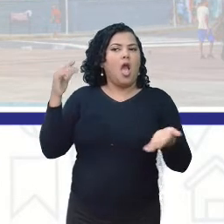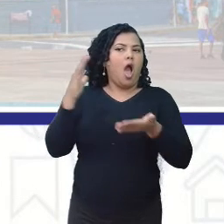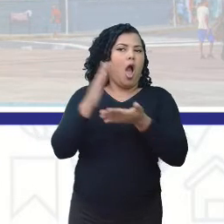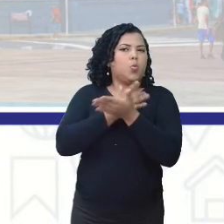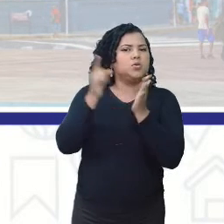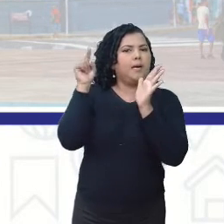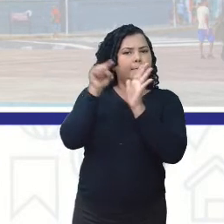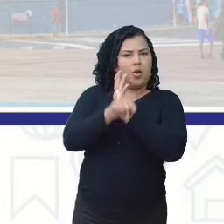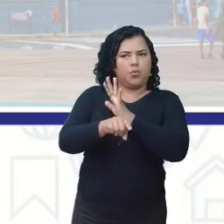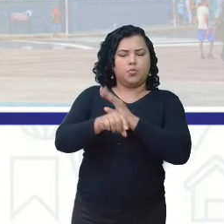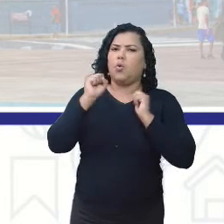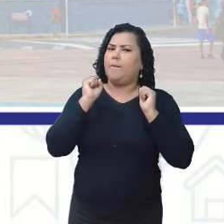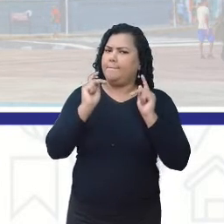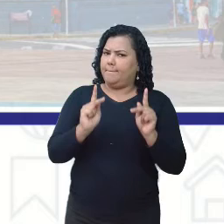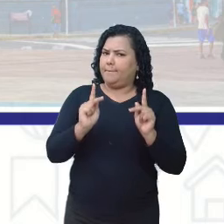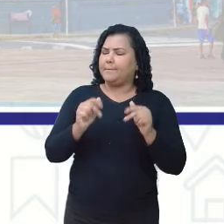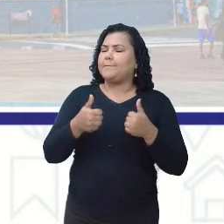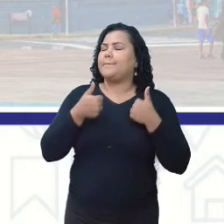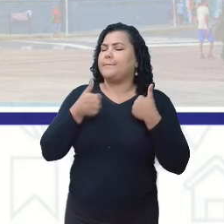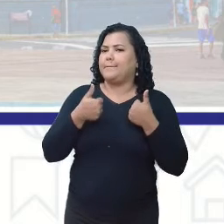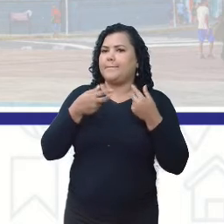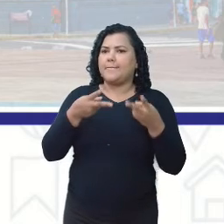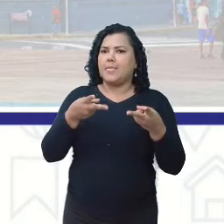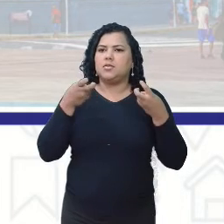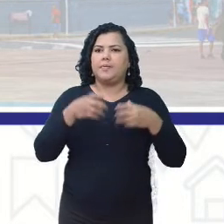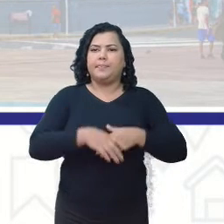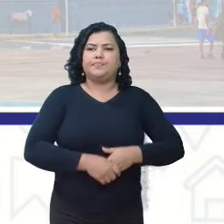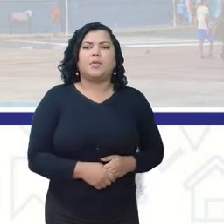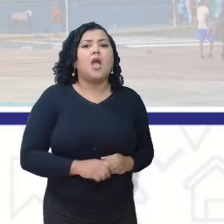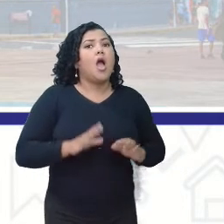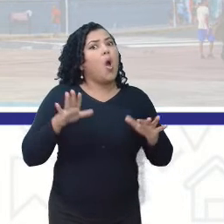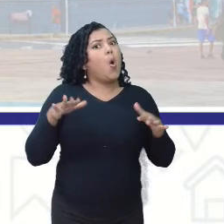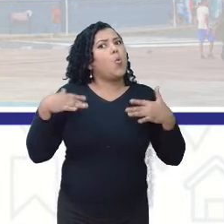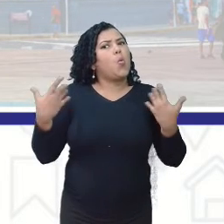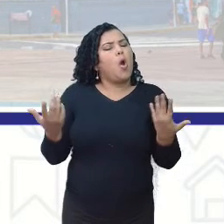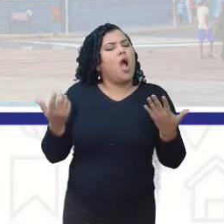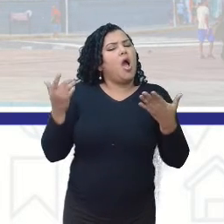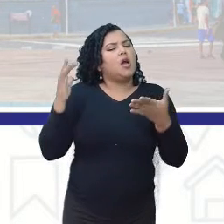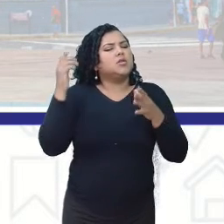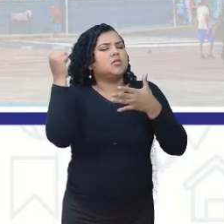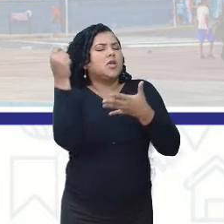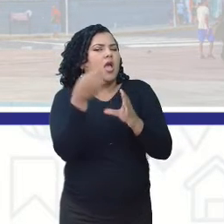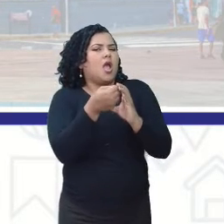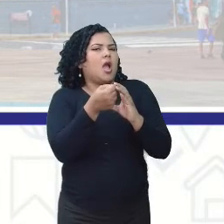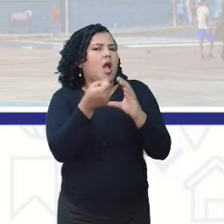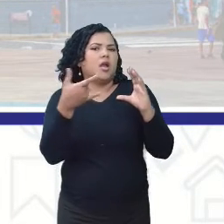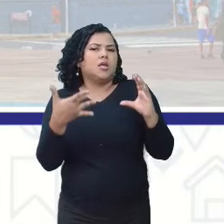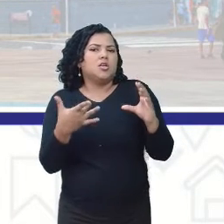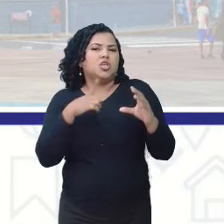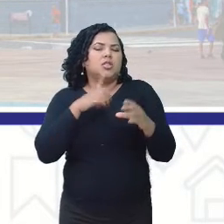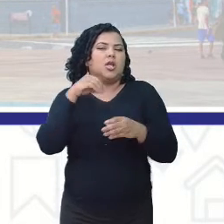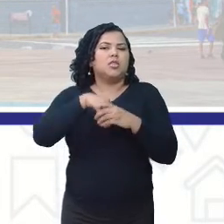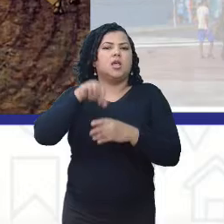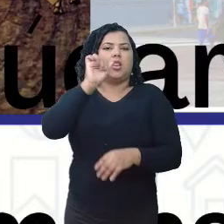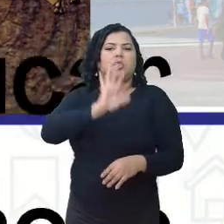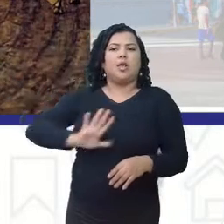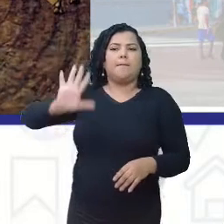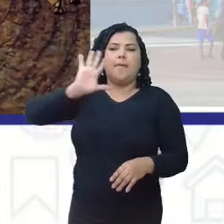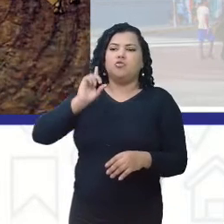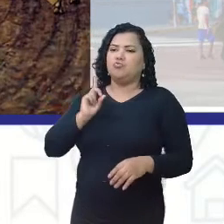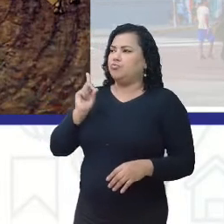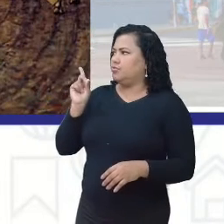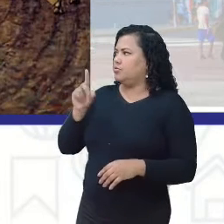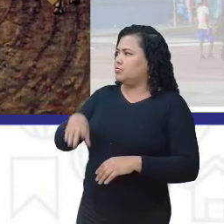que é que nós podemos observar na imagem? Que elementos e personagens estão presentes na imagem? Então, vamos voltar para ela para a gente